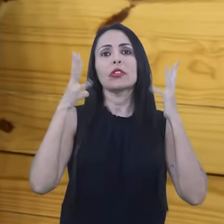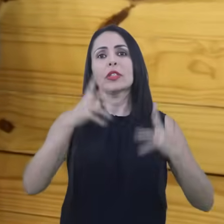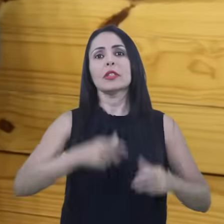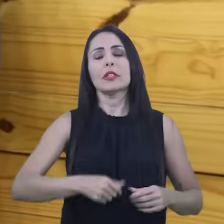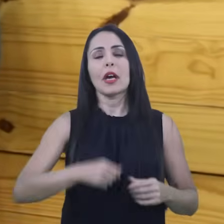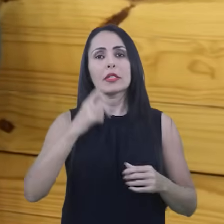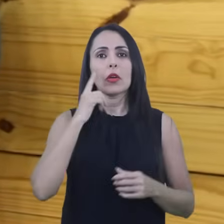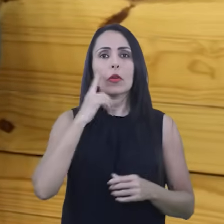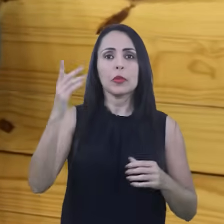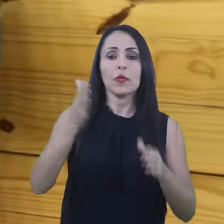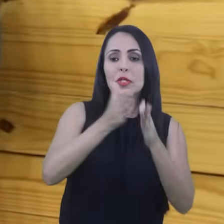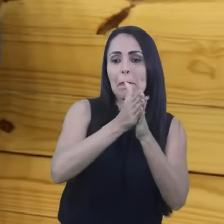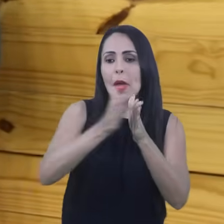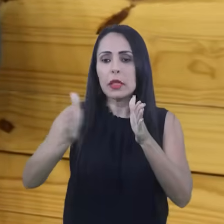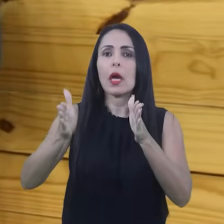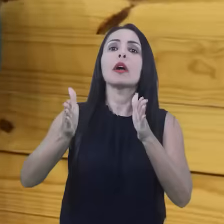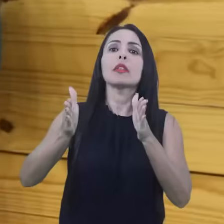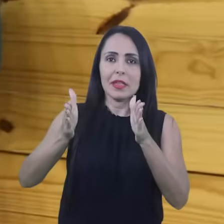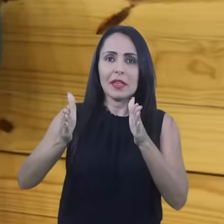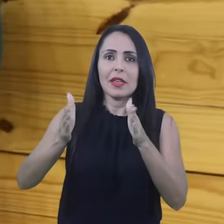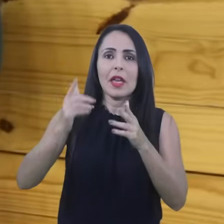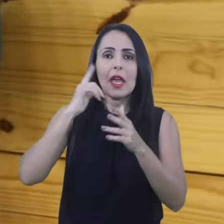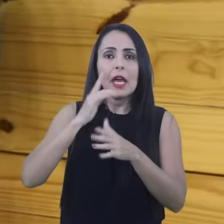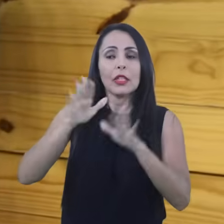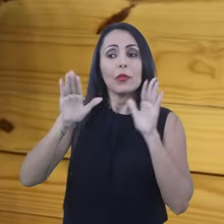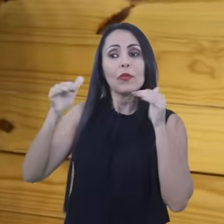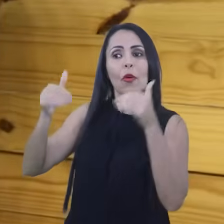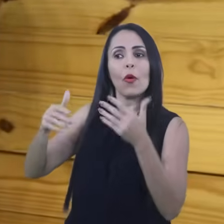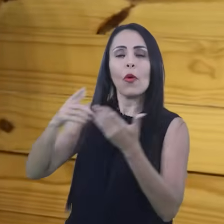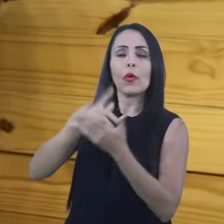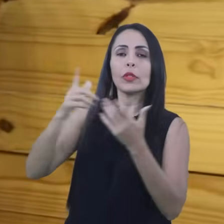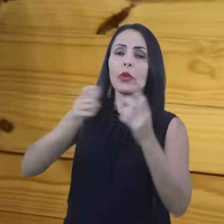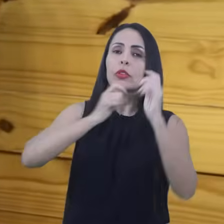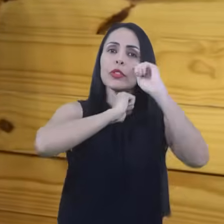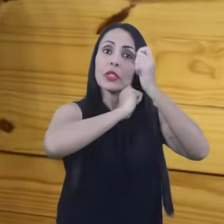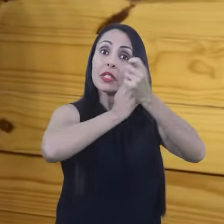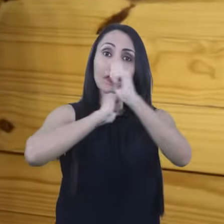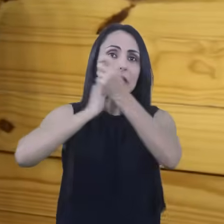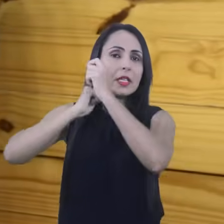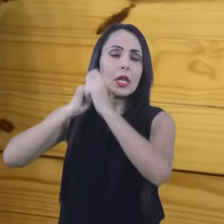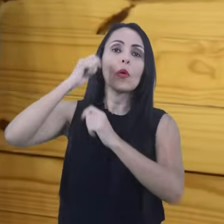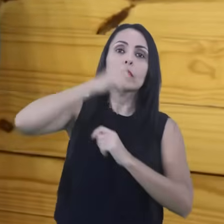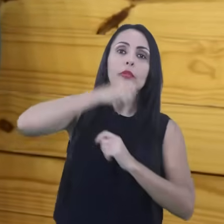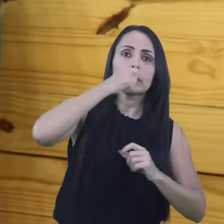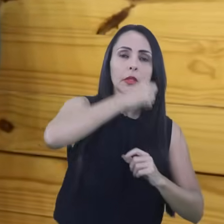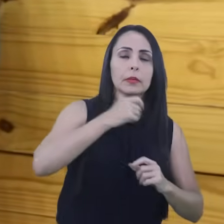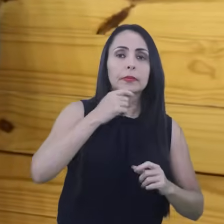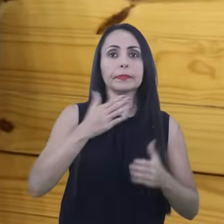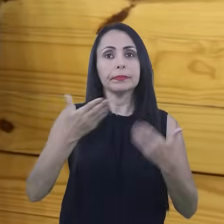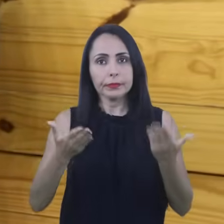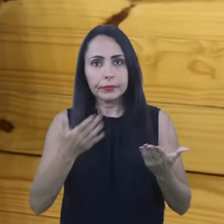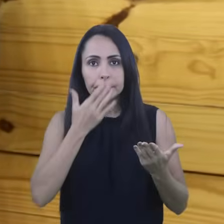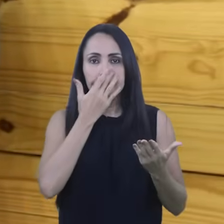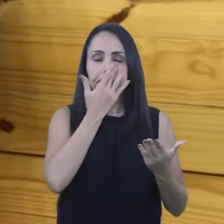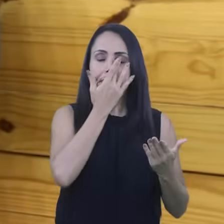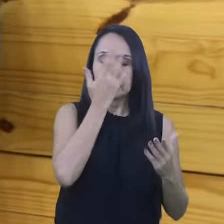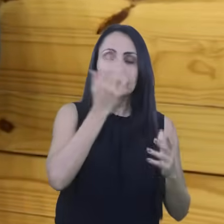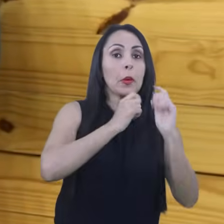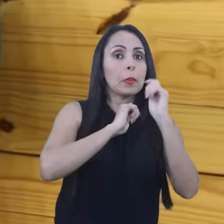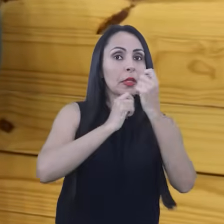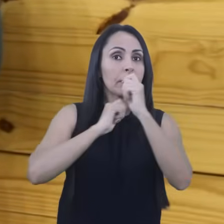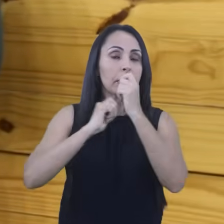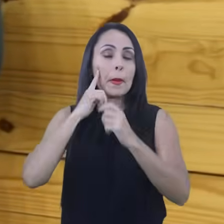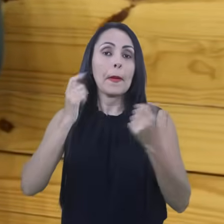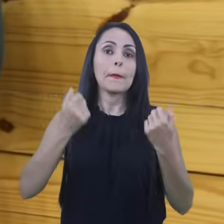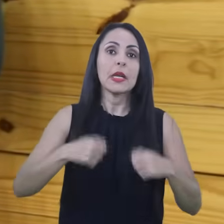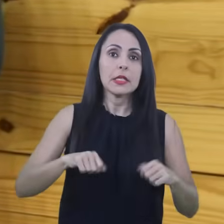fosse a metade, né, daquela higiene que a gente promove. Fio dental, escovação. Óbvio. Passar fio dental você tem que